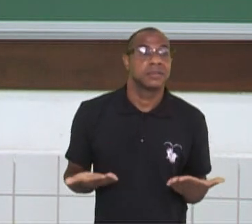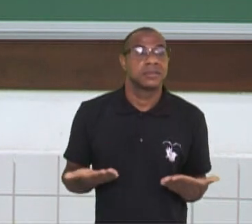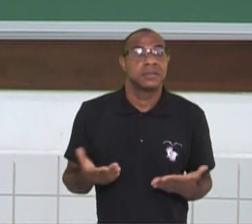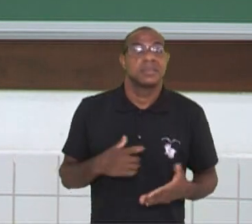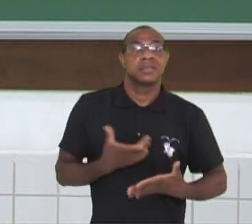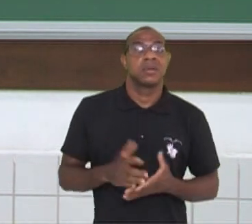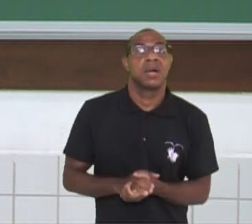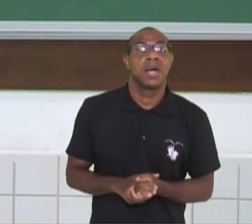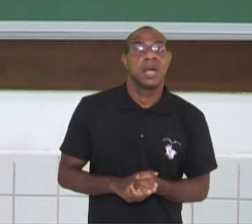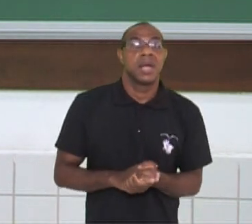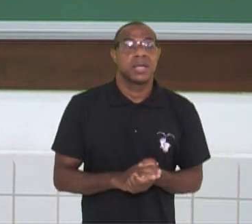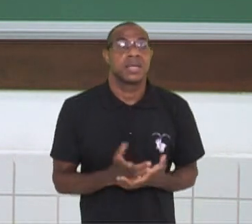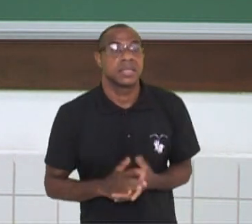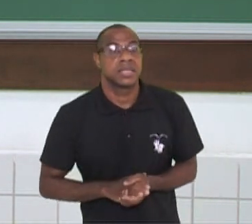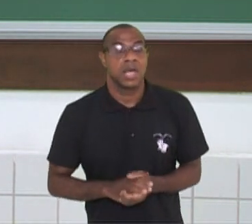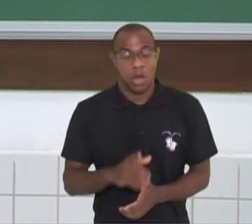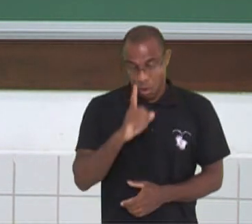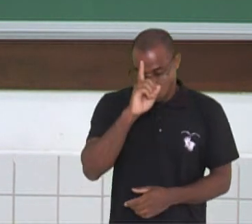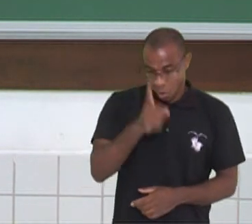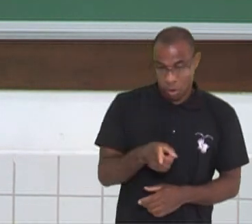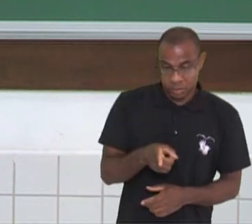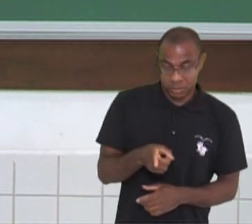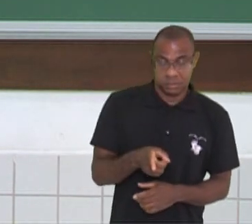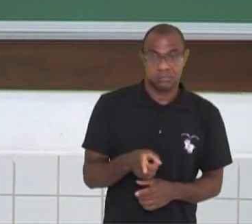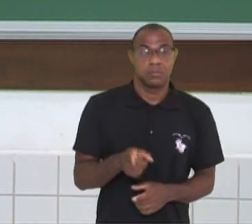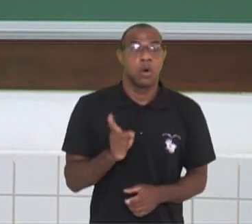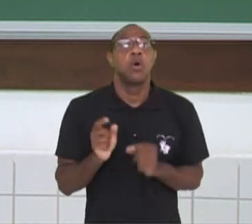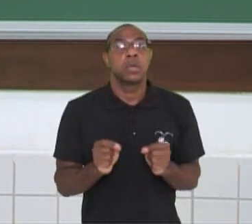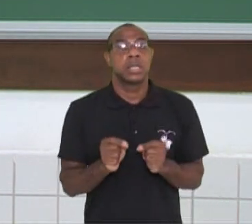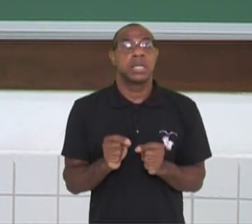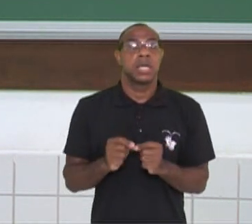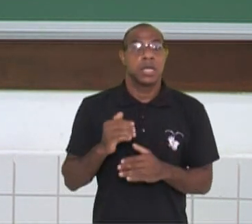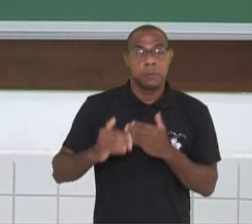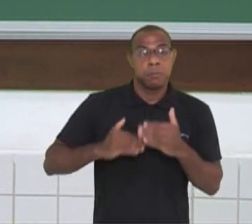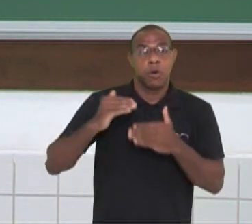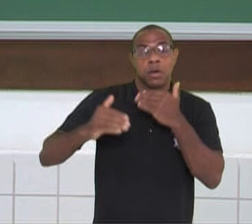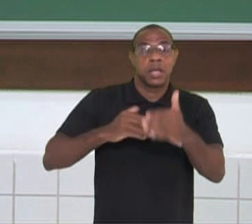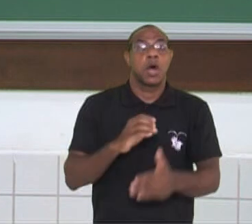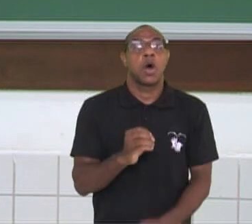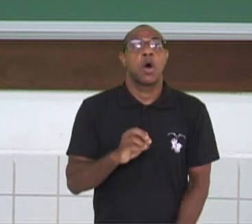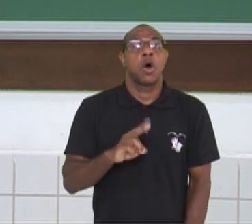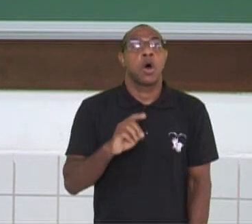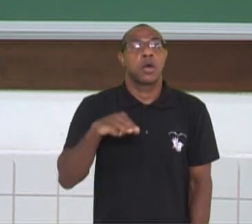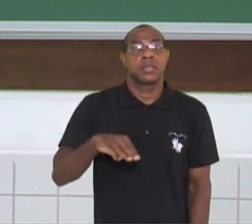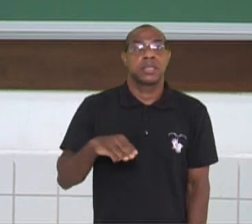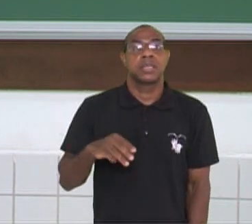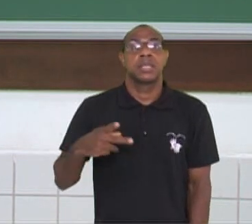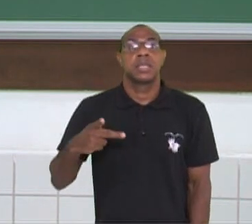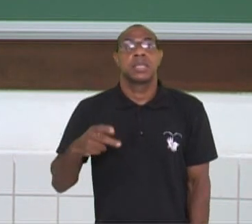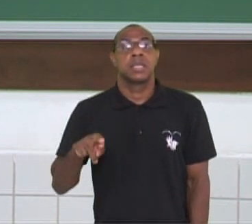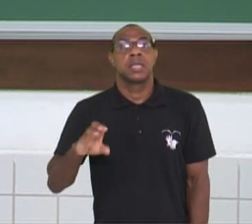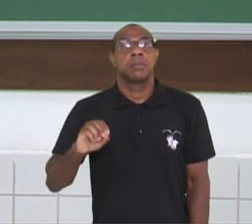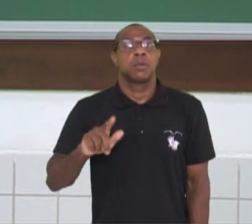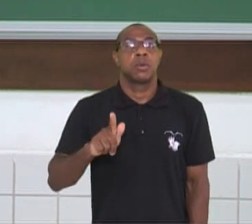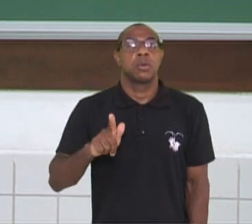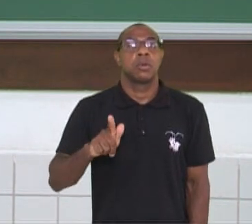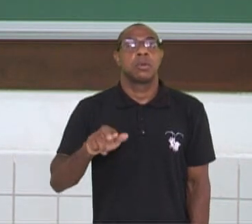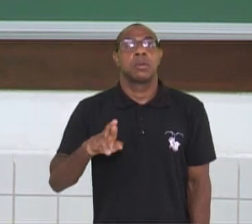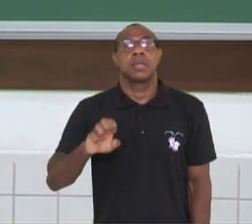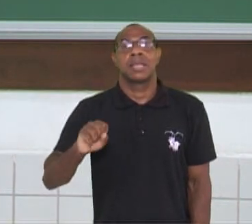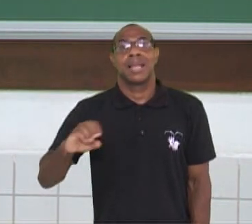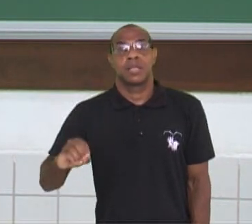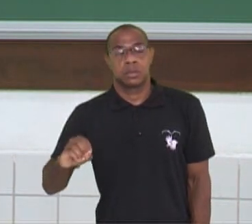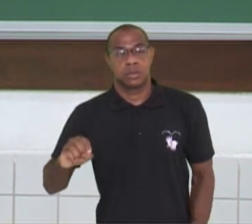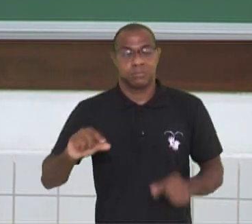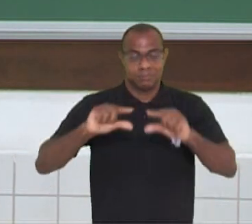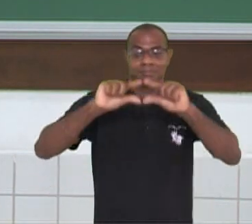ordem e progresso, lembra dele? Sim, ele está presente na nossa bandeira atual do Brasil, inclusive. Esse grande lema, ordem e